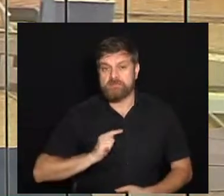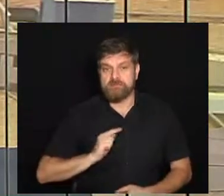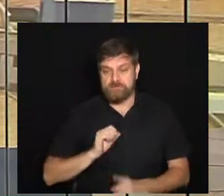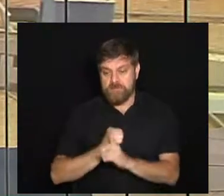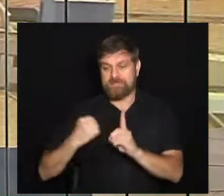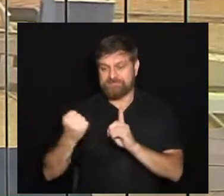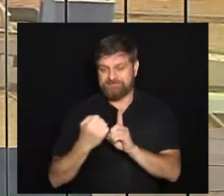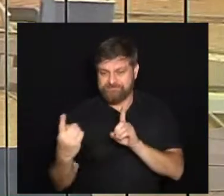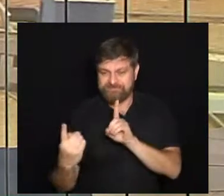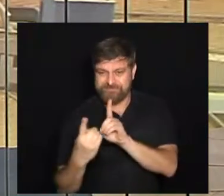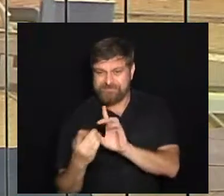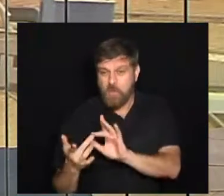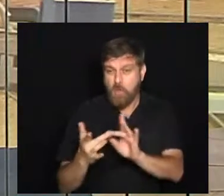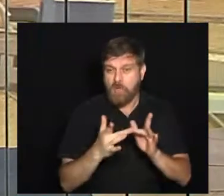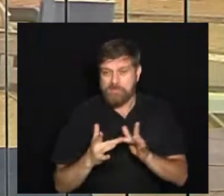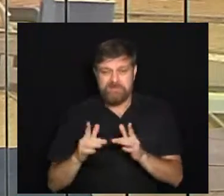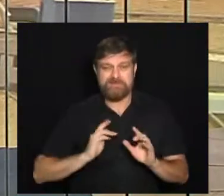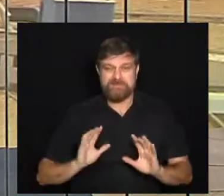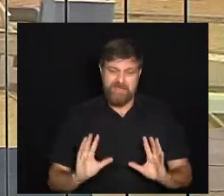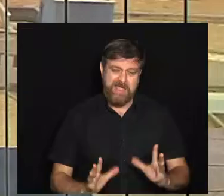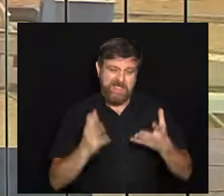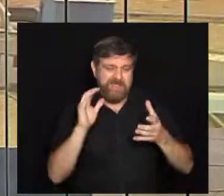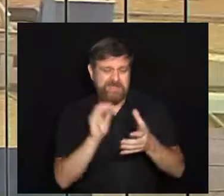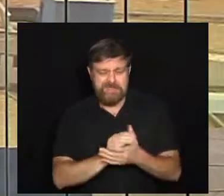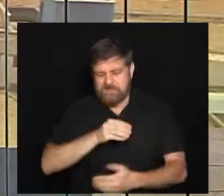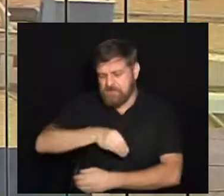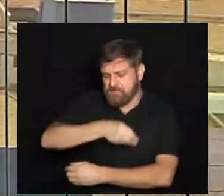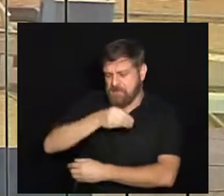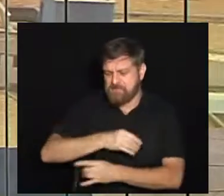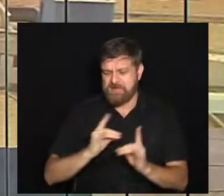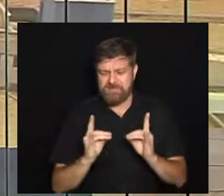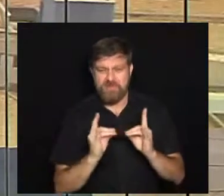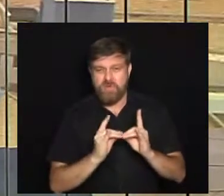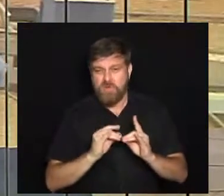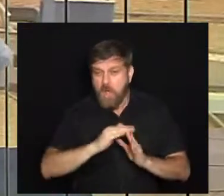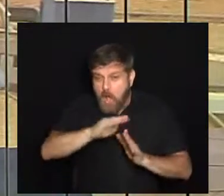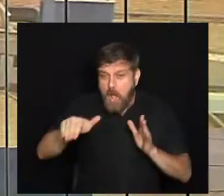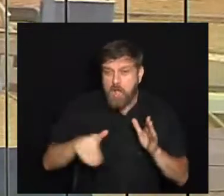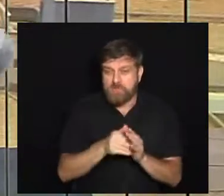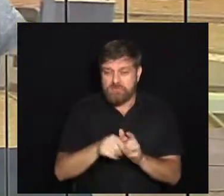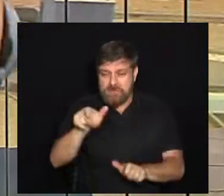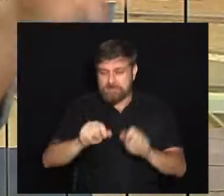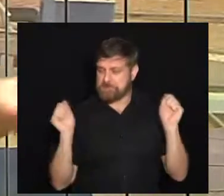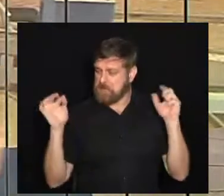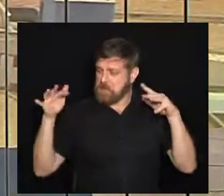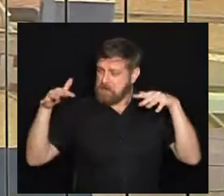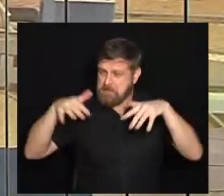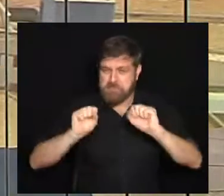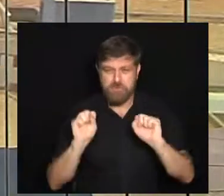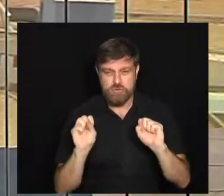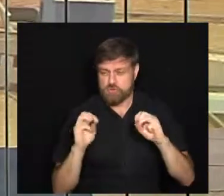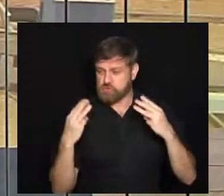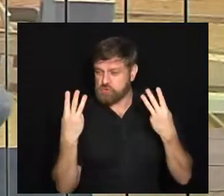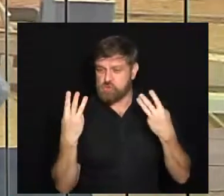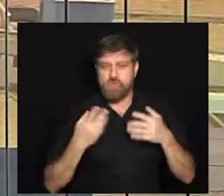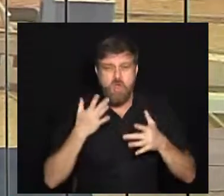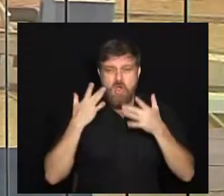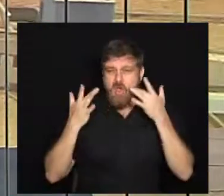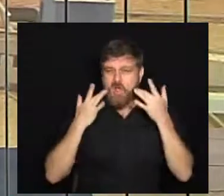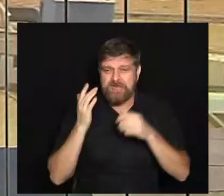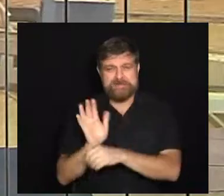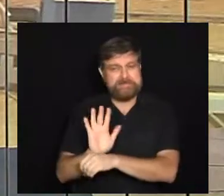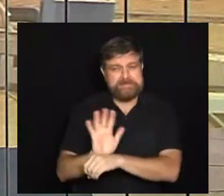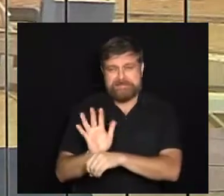contato social é a suspender casamento aniversário batizado velório todas as atividades shows eventos culturais teatros